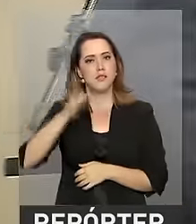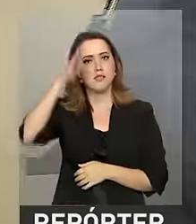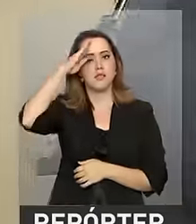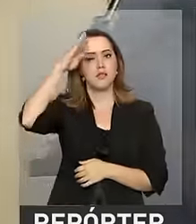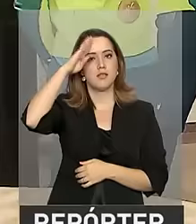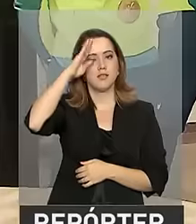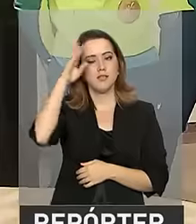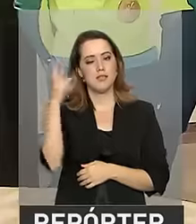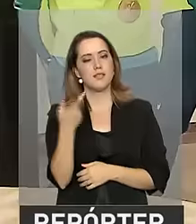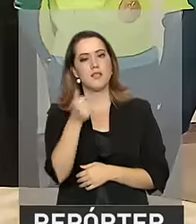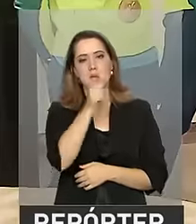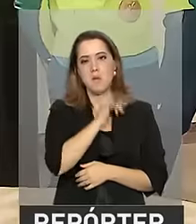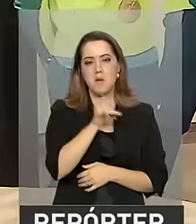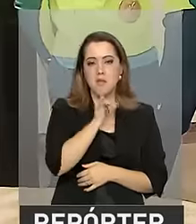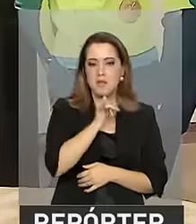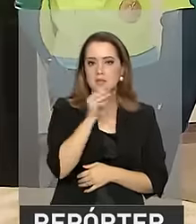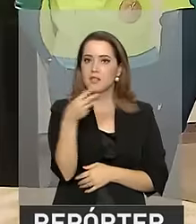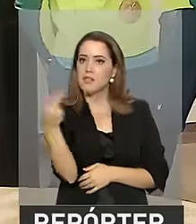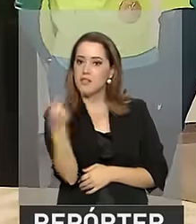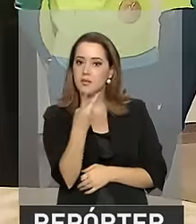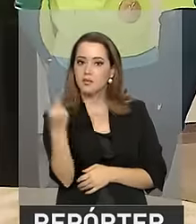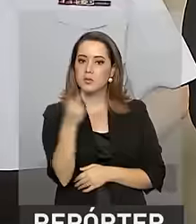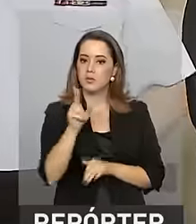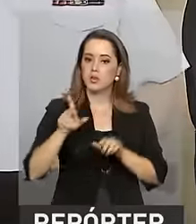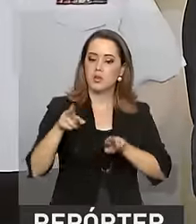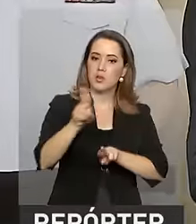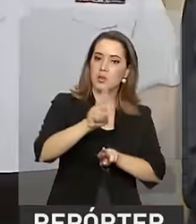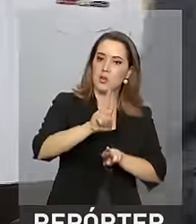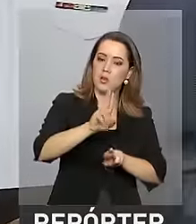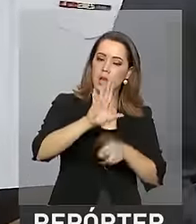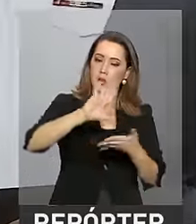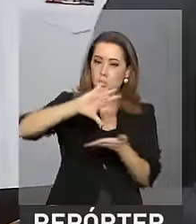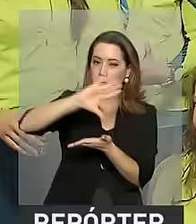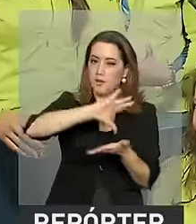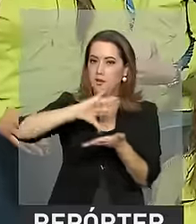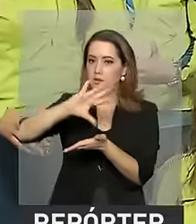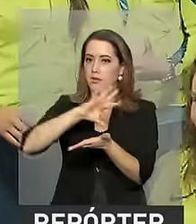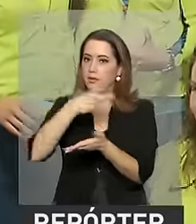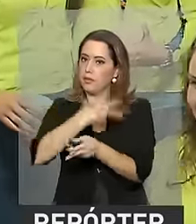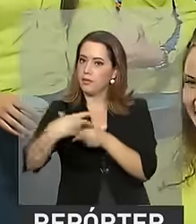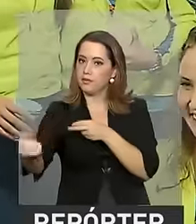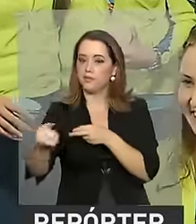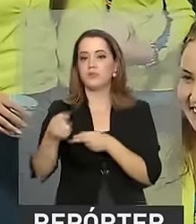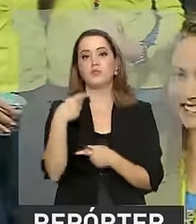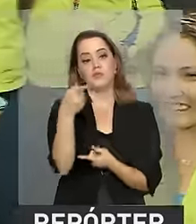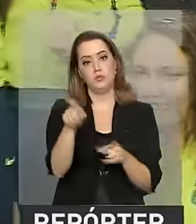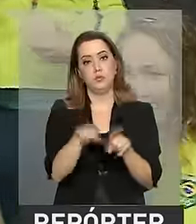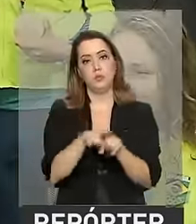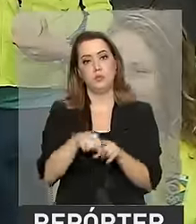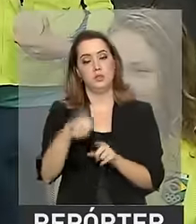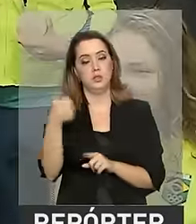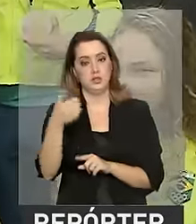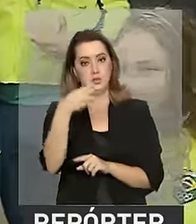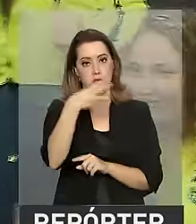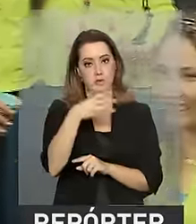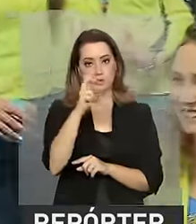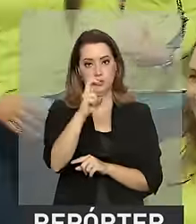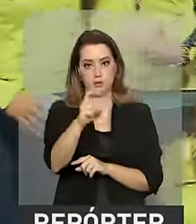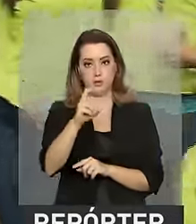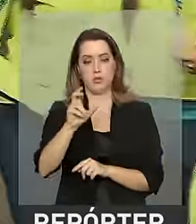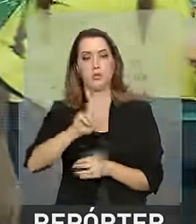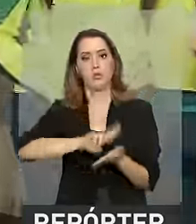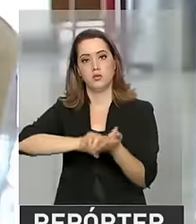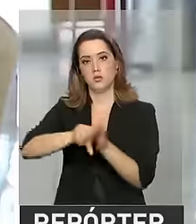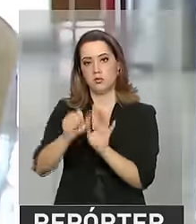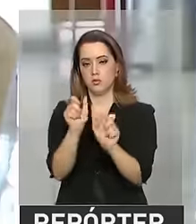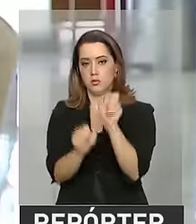Martini e caena ao todo 145 atletas militares participaram dos Jogos Olímpicos no Rio de Janeiro eles fazem parte